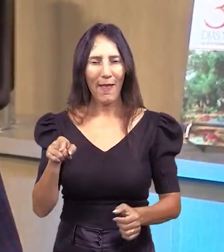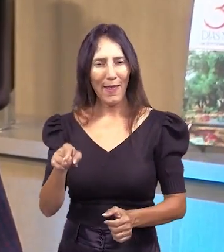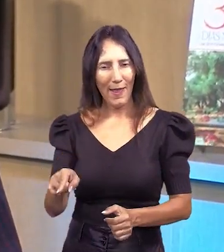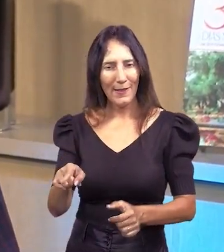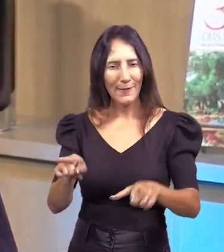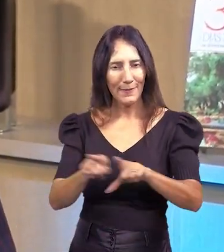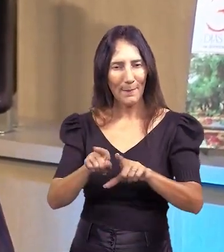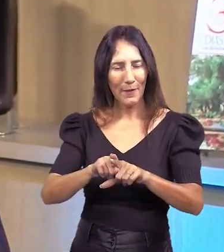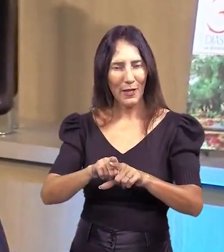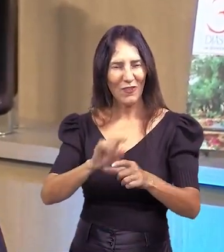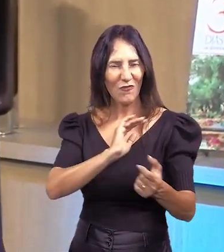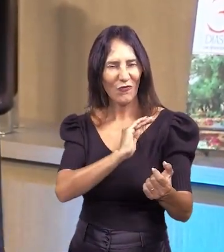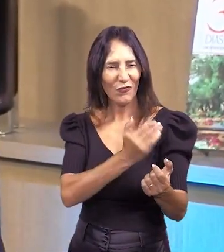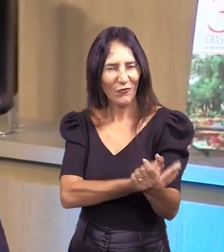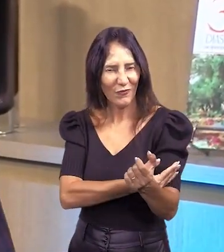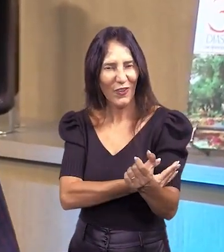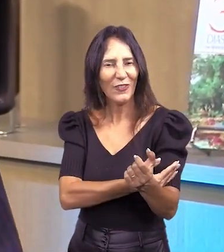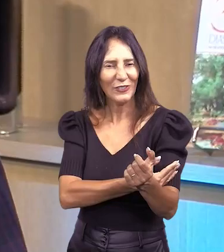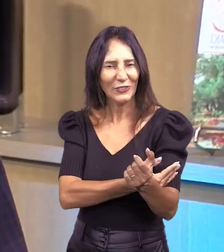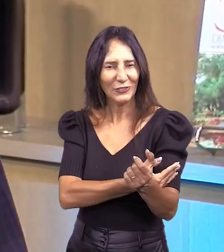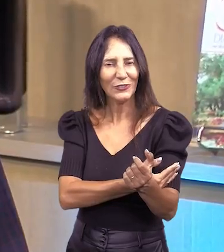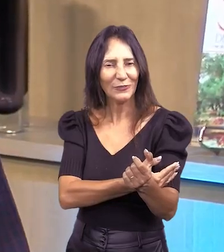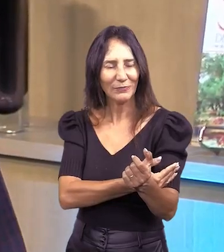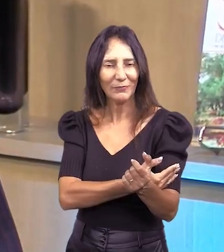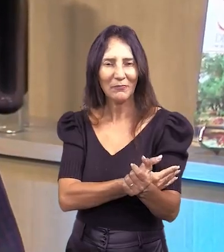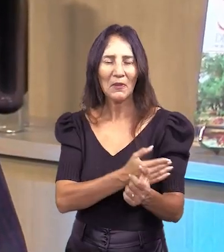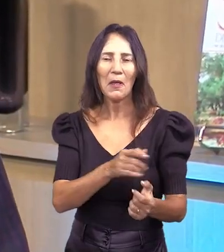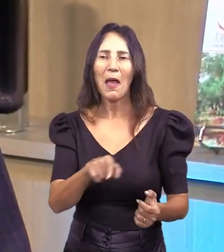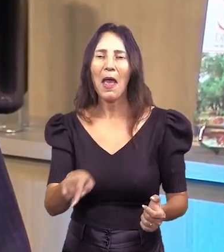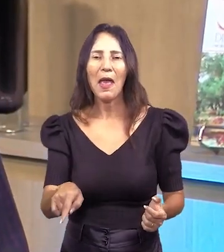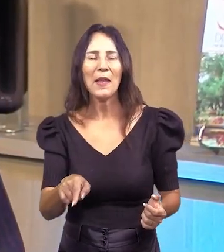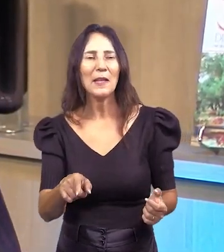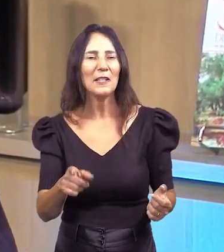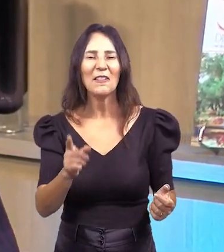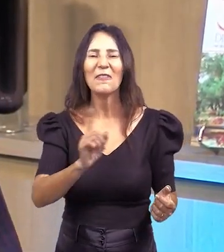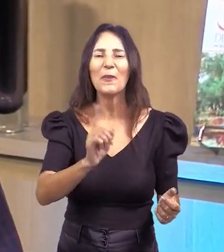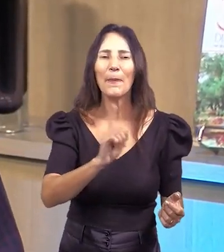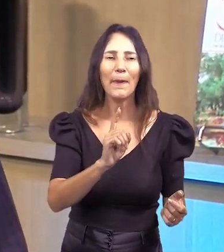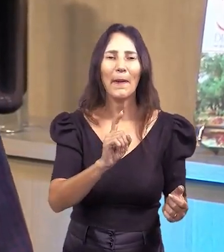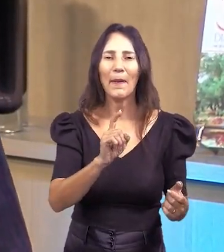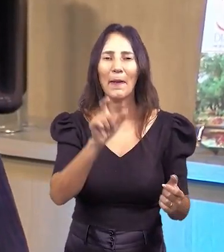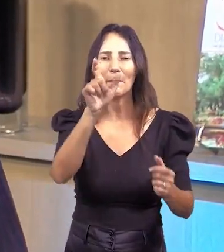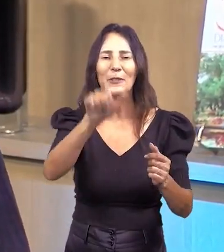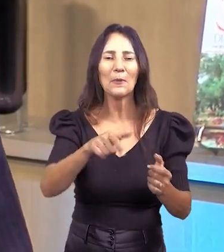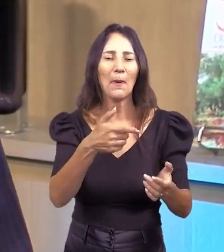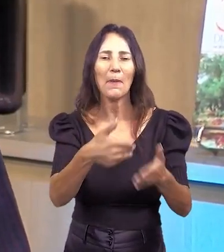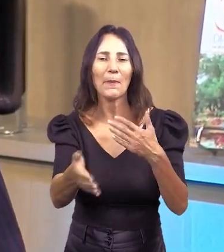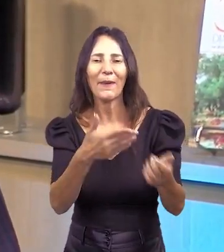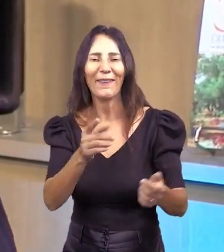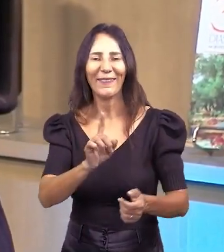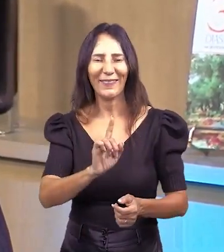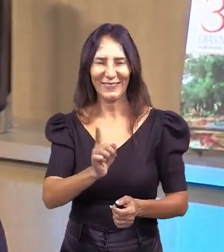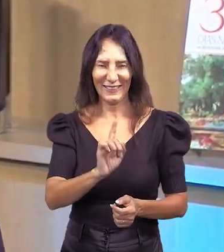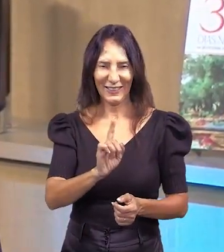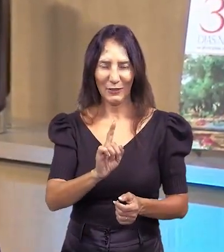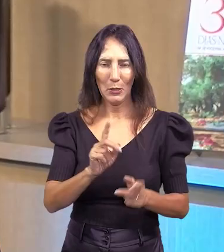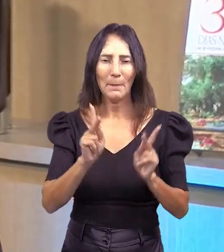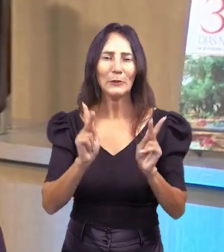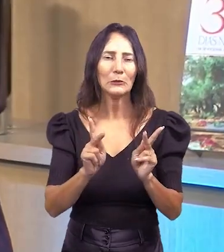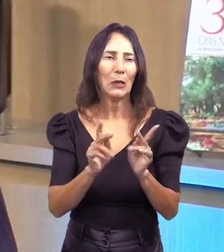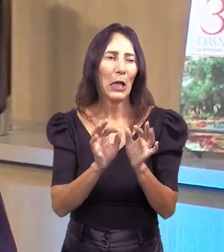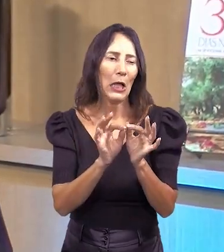forte. Que maravilha, ele é forte. Ele não é uma folhinha qualquer, uma